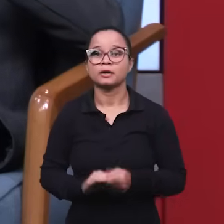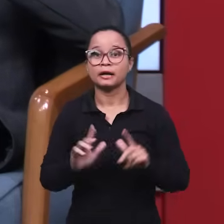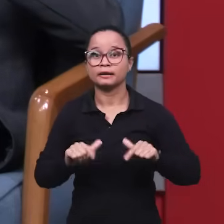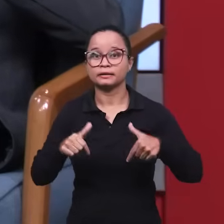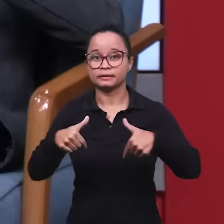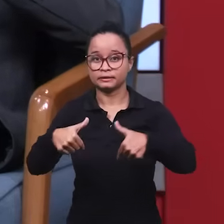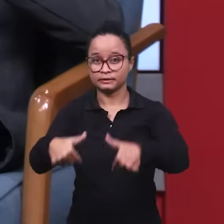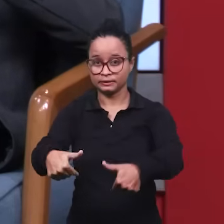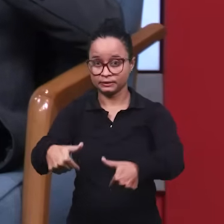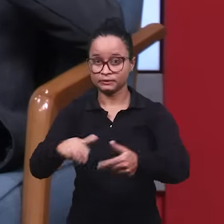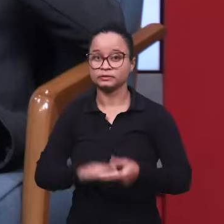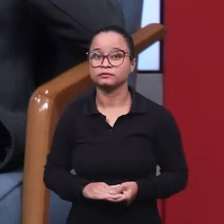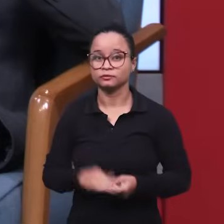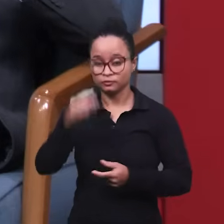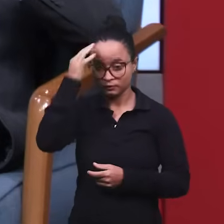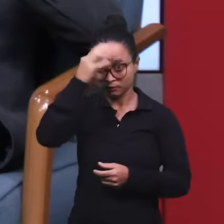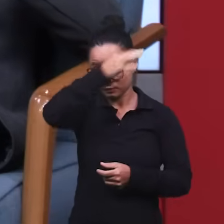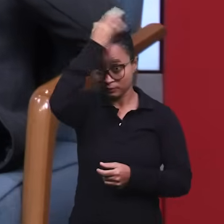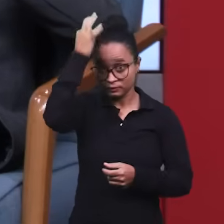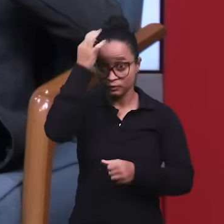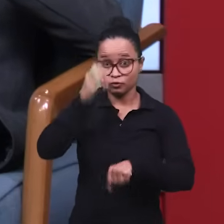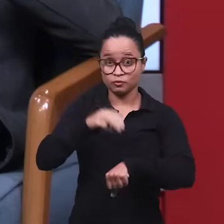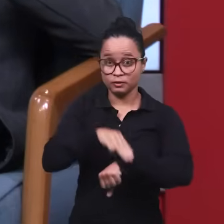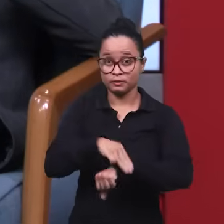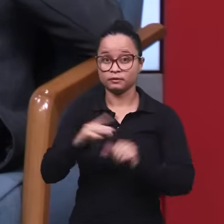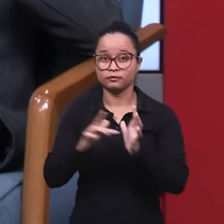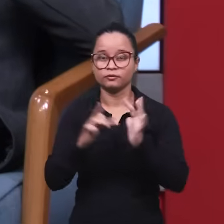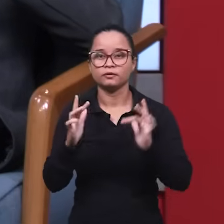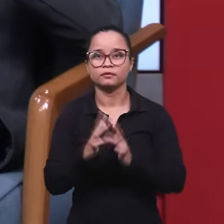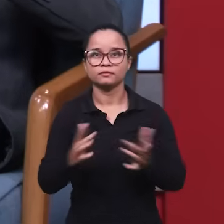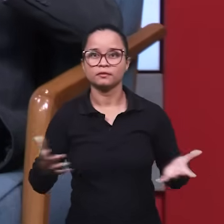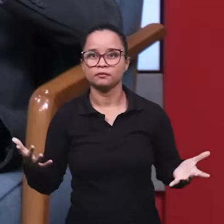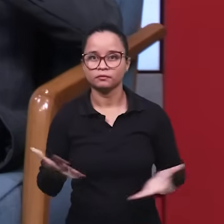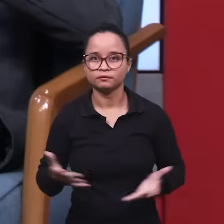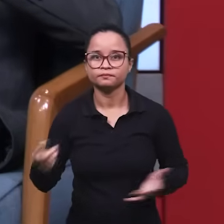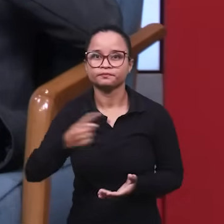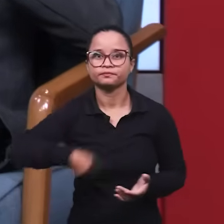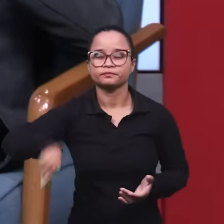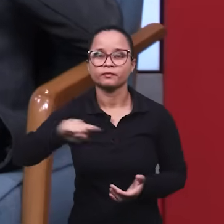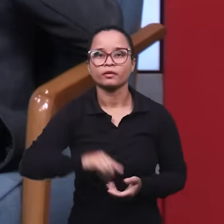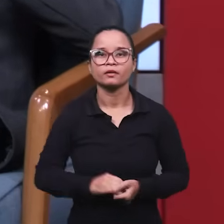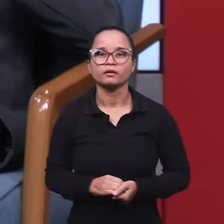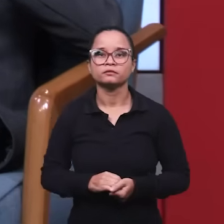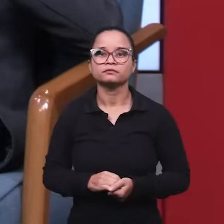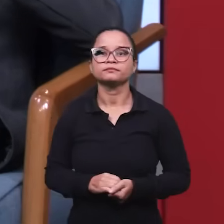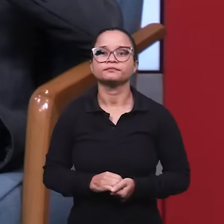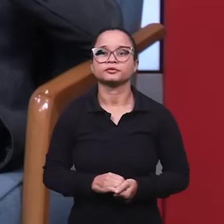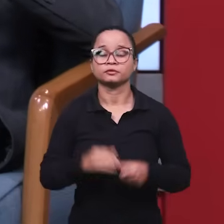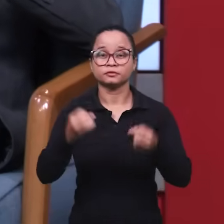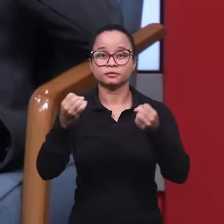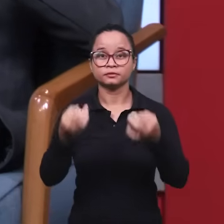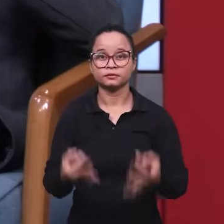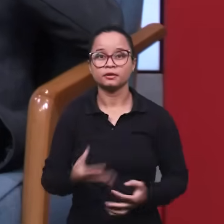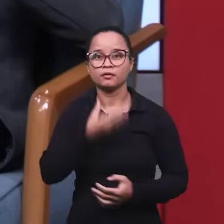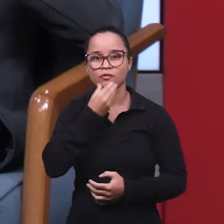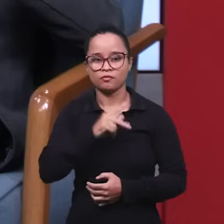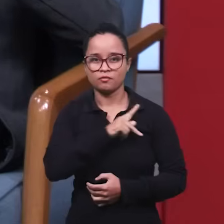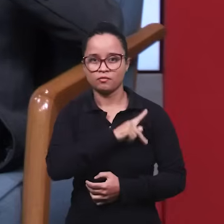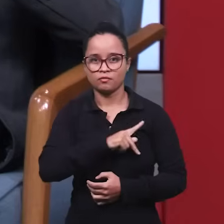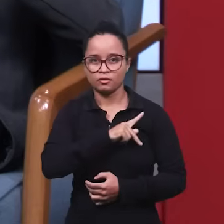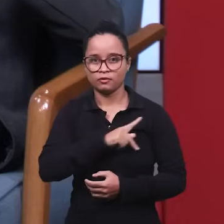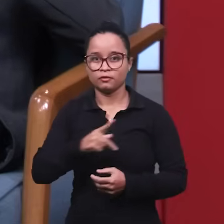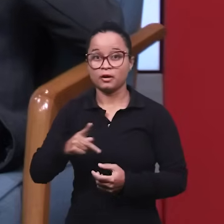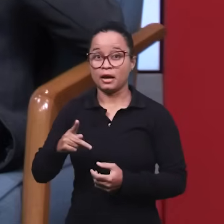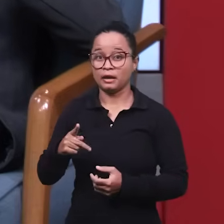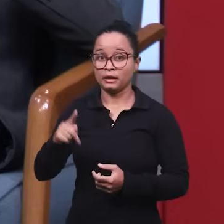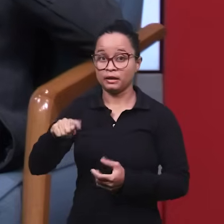as manifestações do Espírito Santo no ministério do Senhor Jesus, e vamos falar agora daquilo que Paulo descreve depois